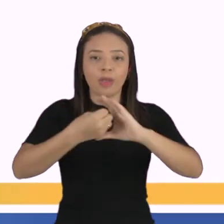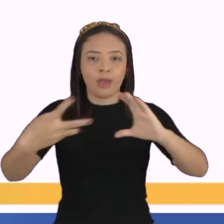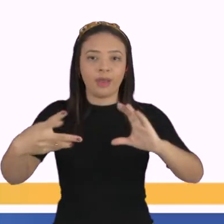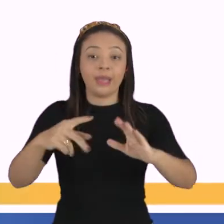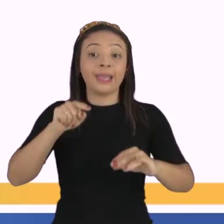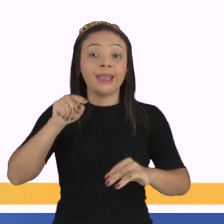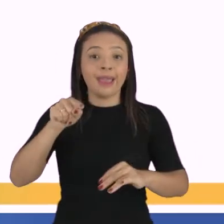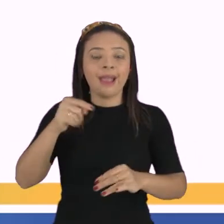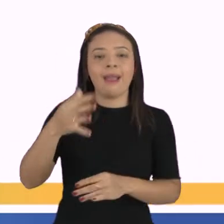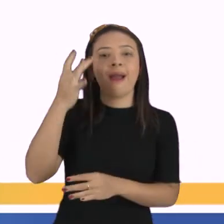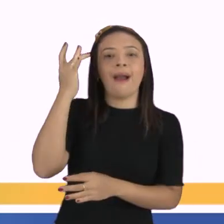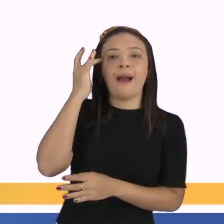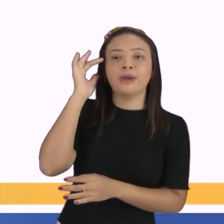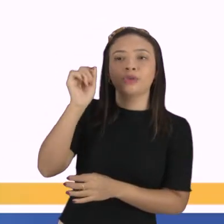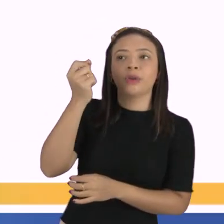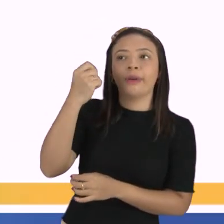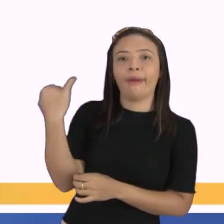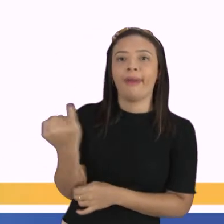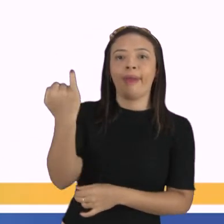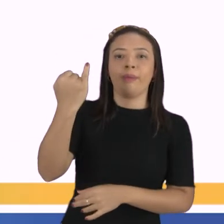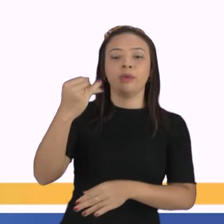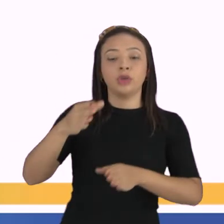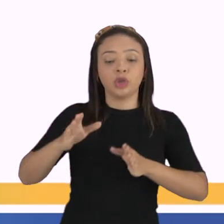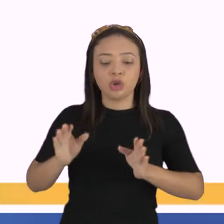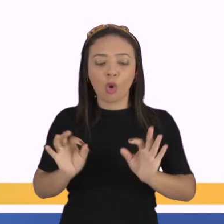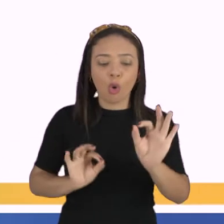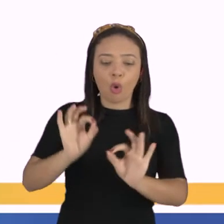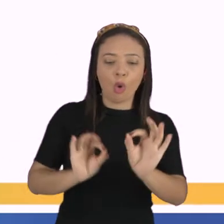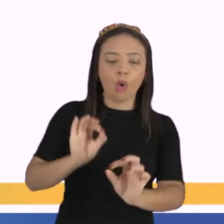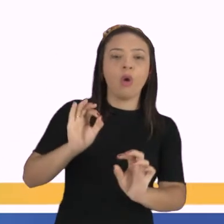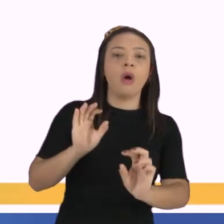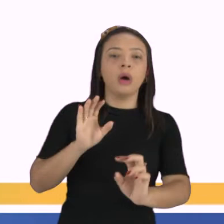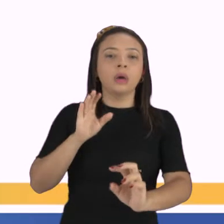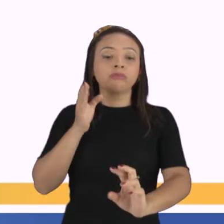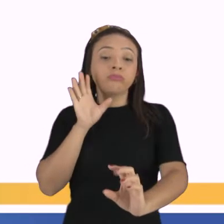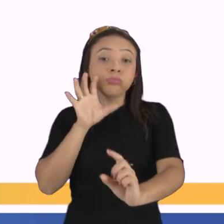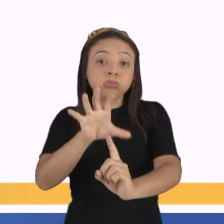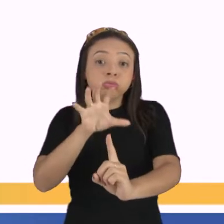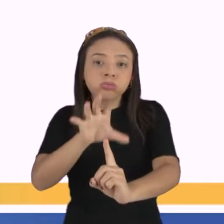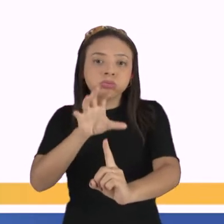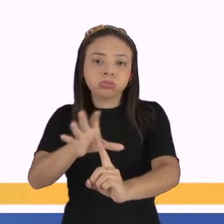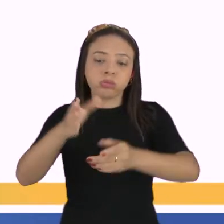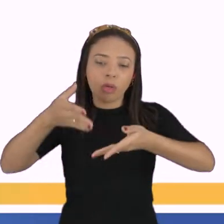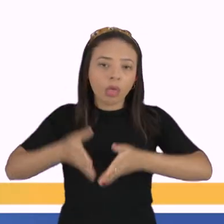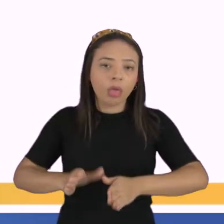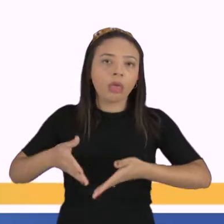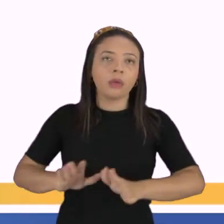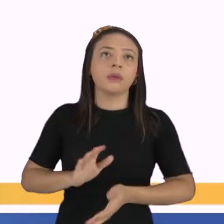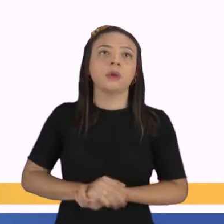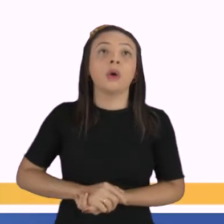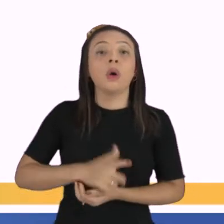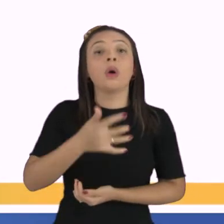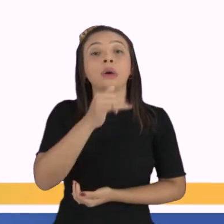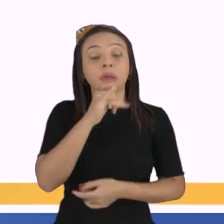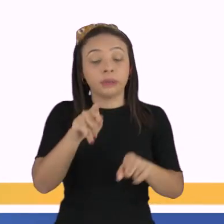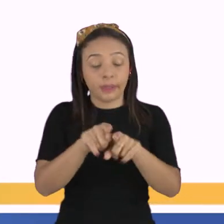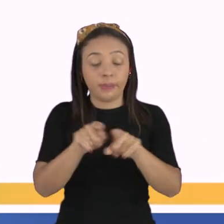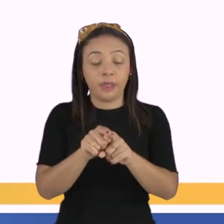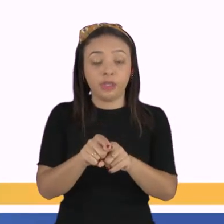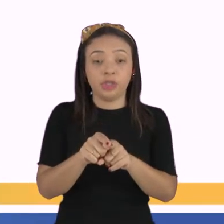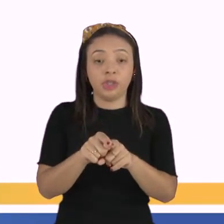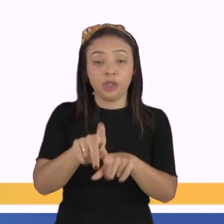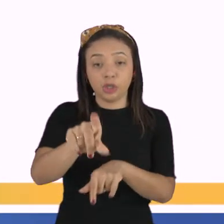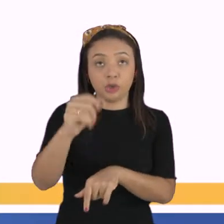importantes e direciona o processo reprodutivo. Um exemplo interessante sobre a seleção natural e bem